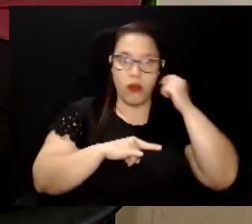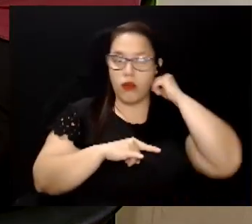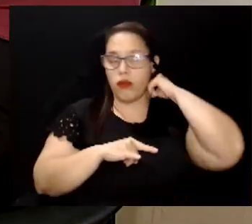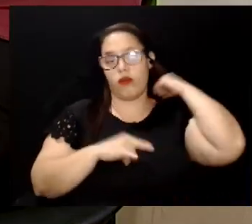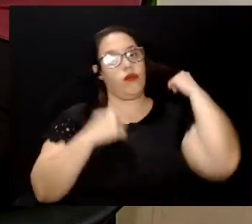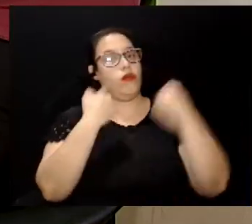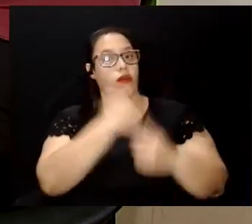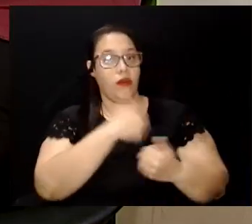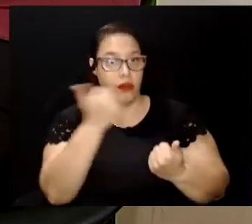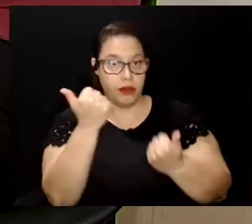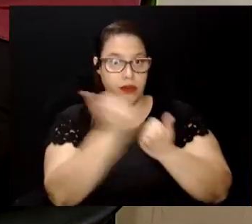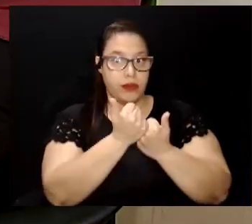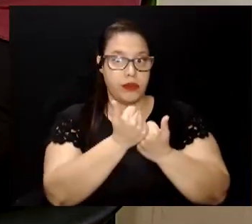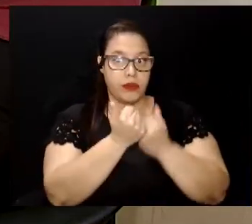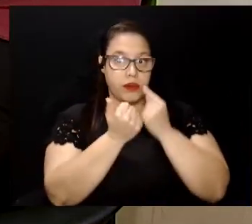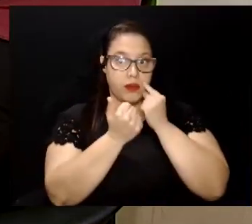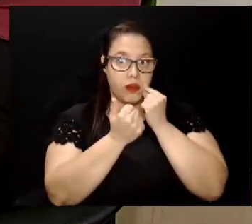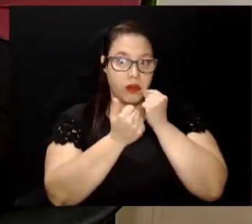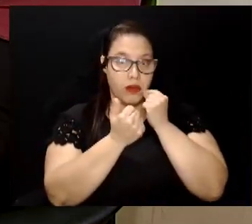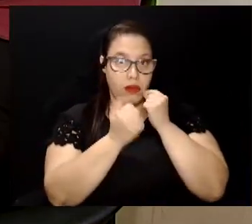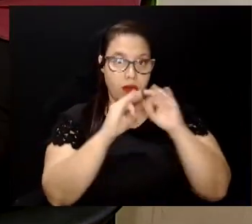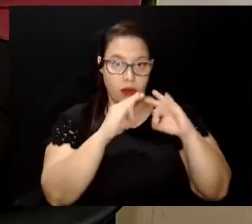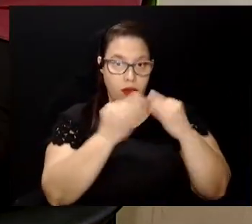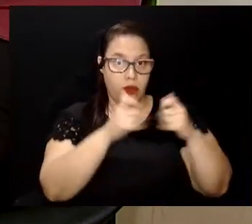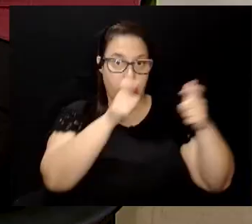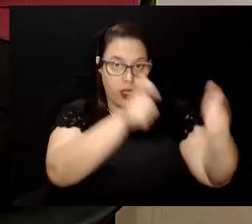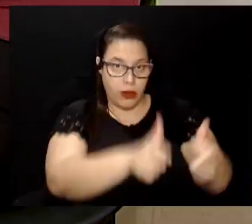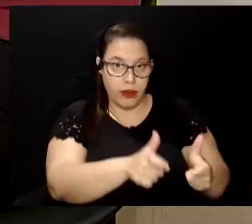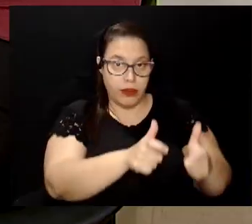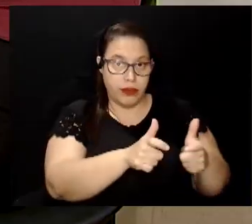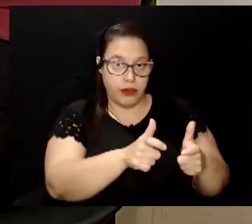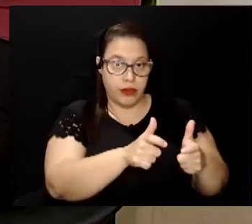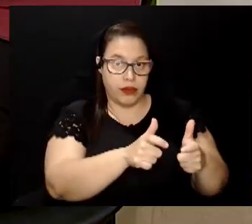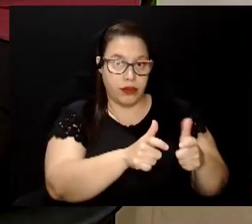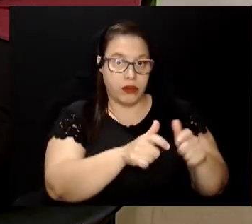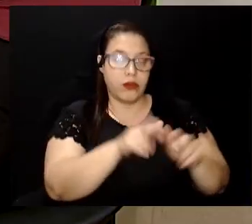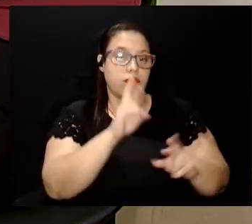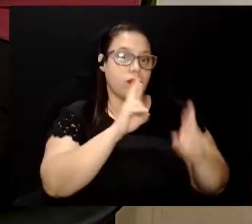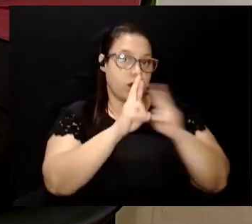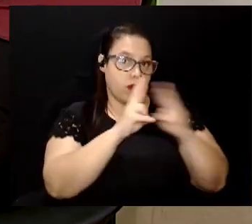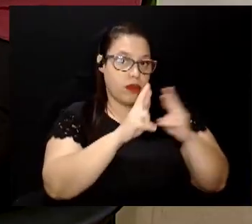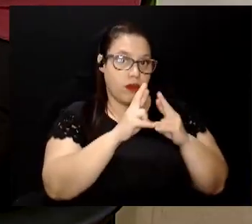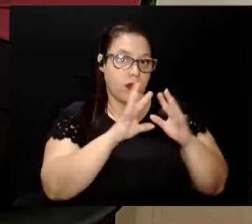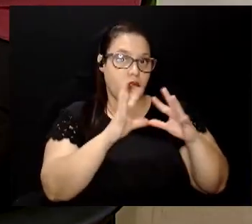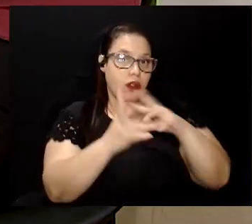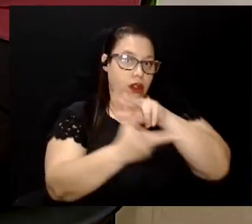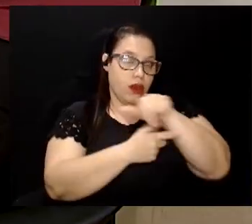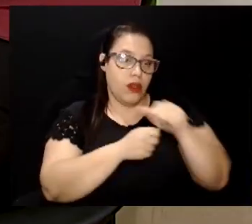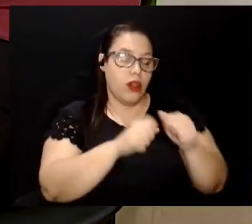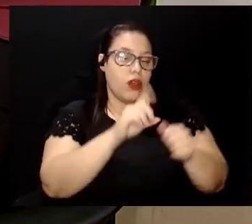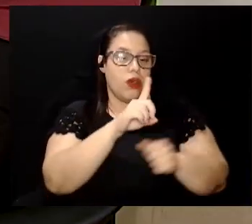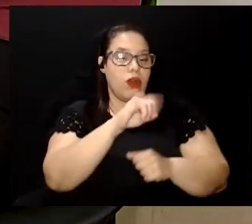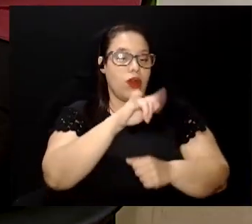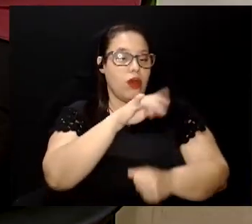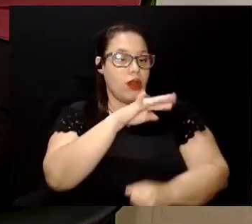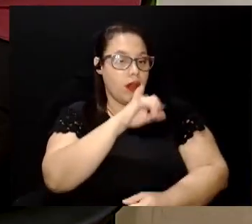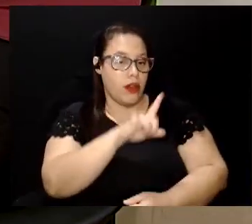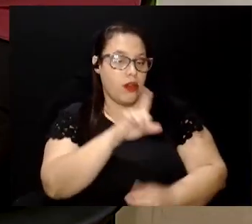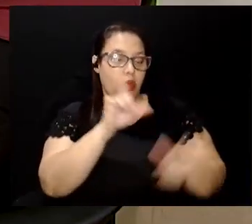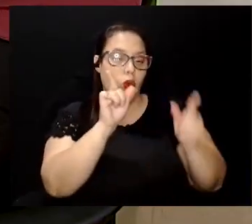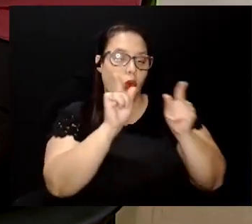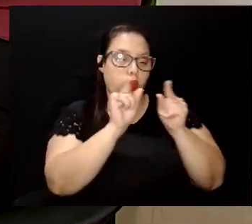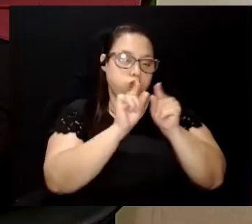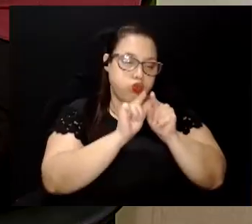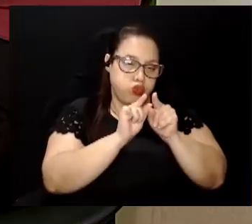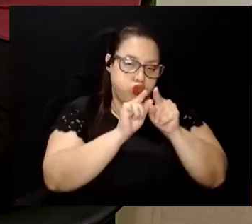e ao território em relação a esse mundo digital. Então, ele começou pequenininho, depois ele encerra a parceria com a